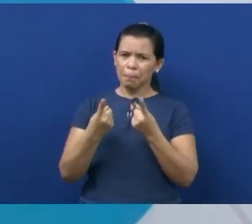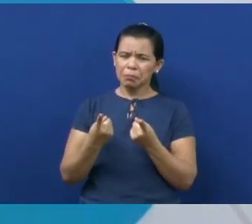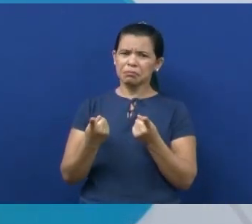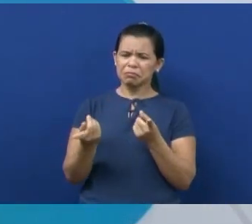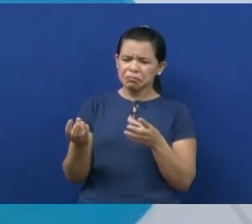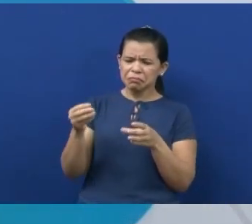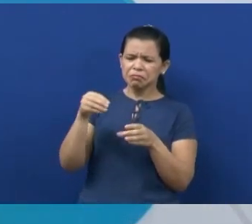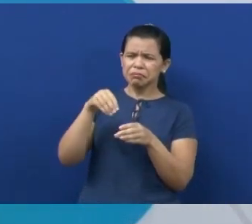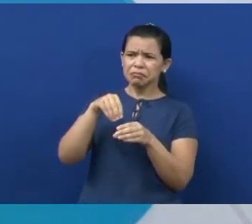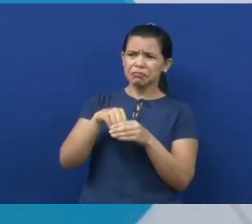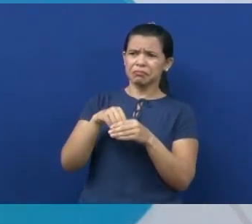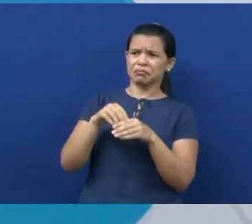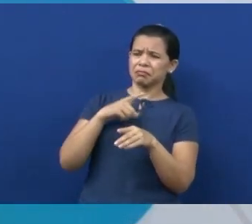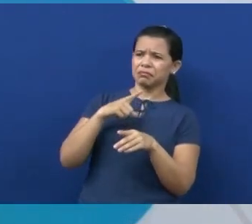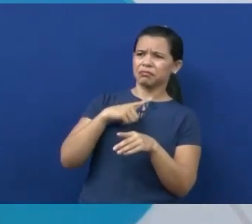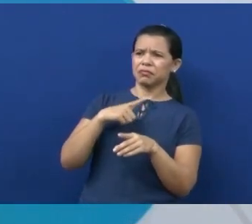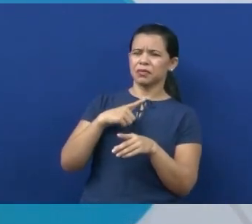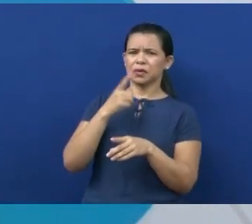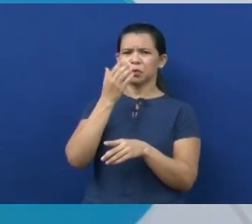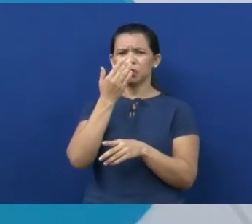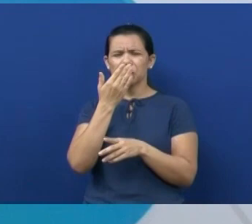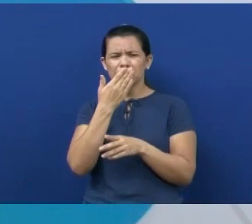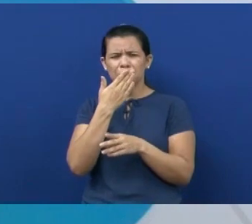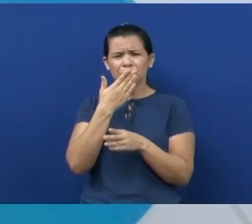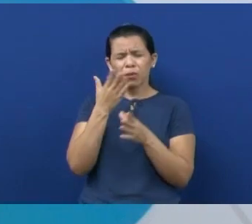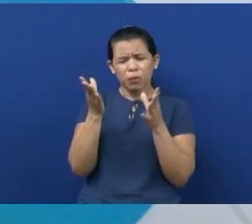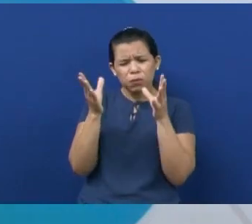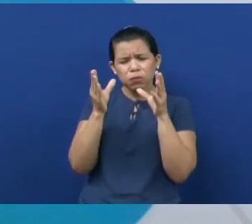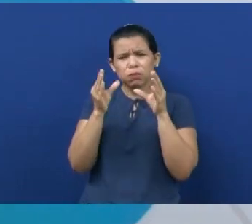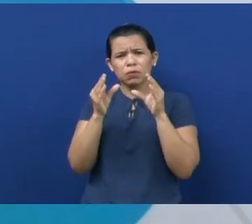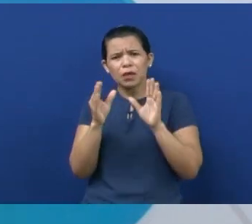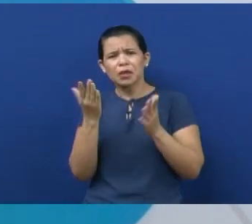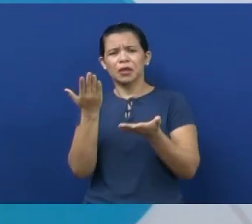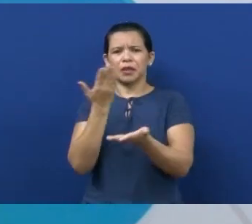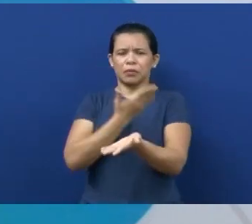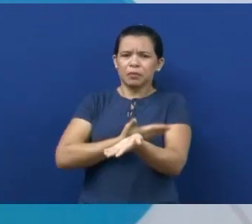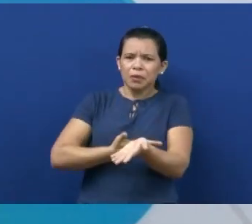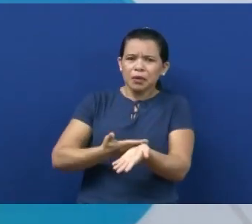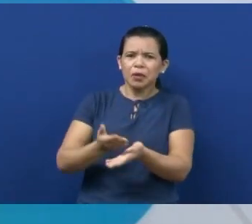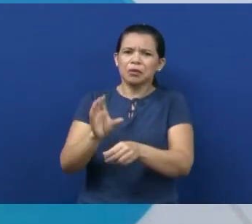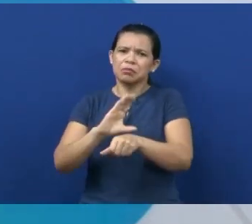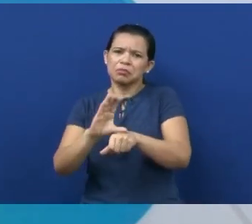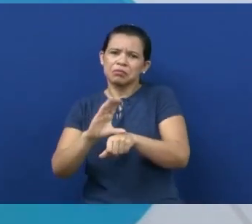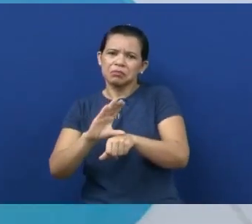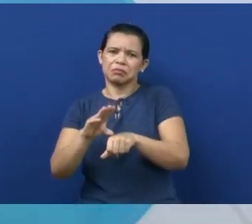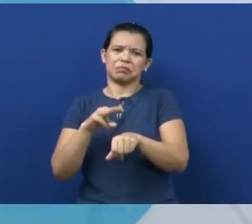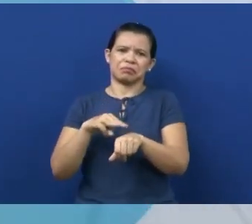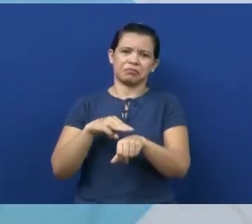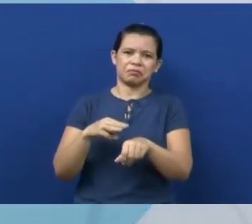uma característica de cores mais neutras, O branco, o cinza e o marrom, ok?